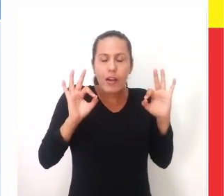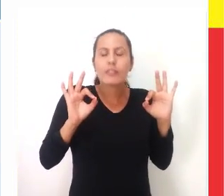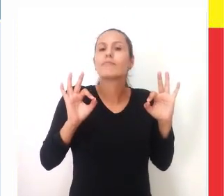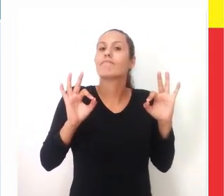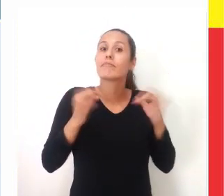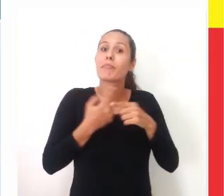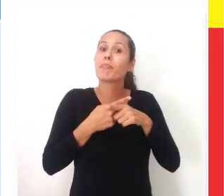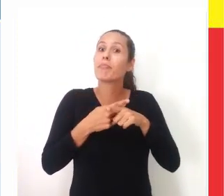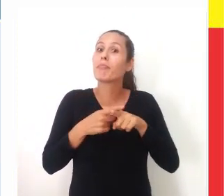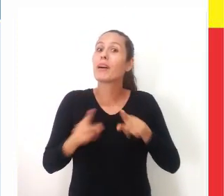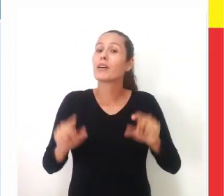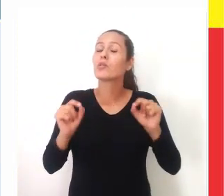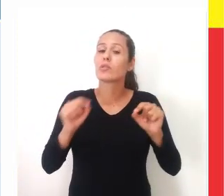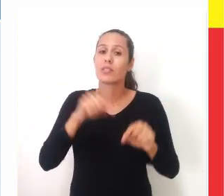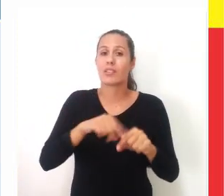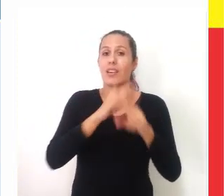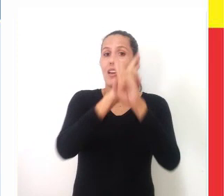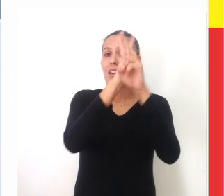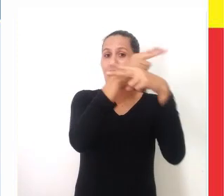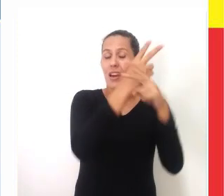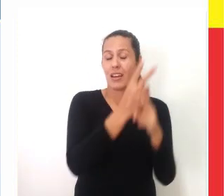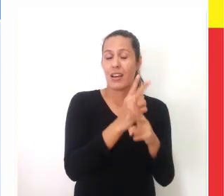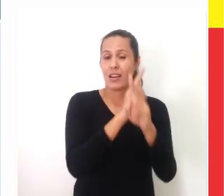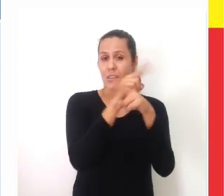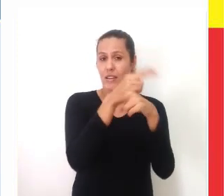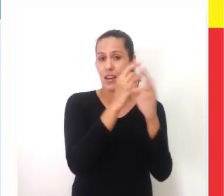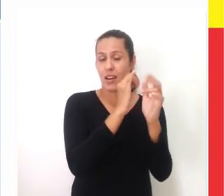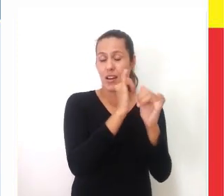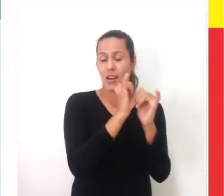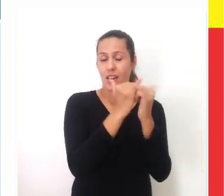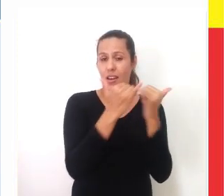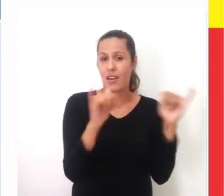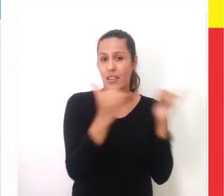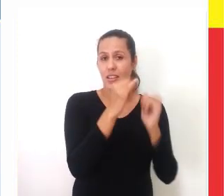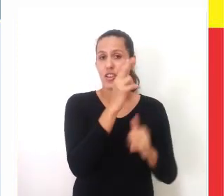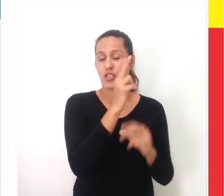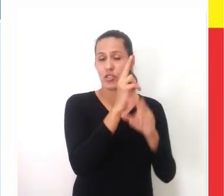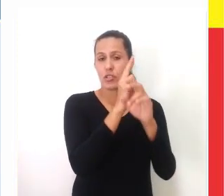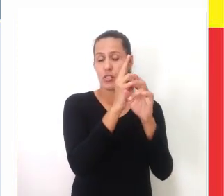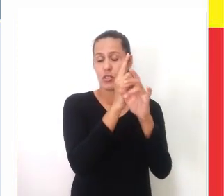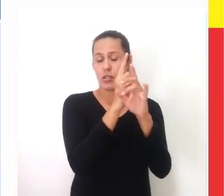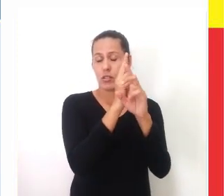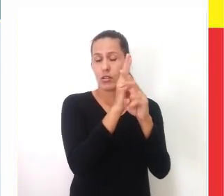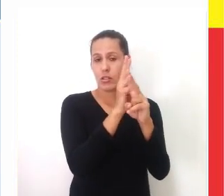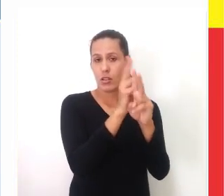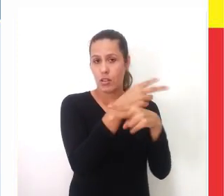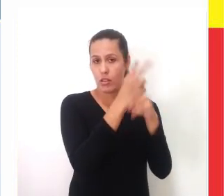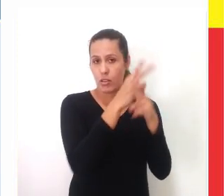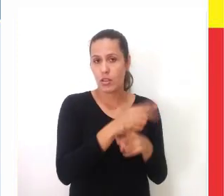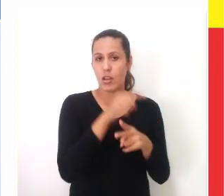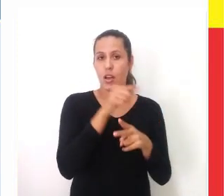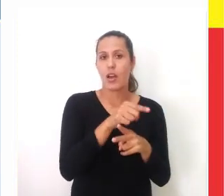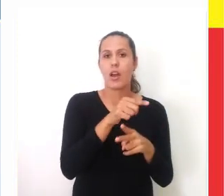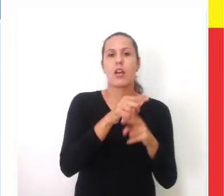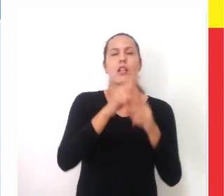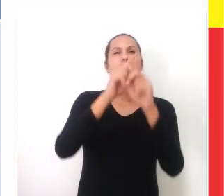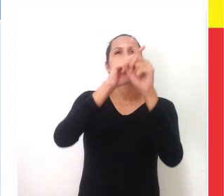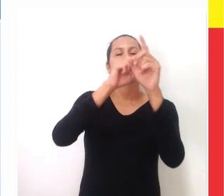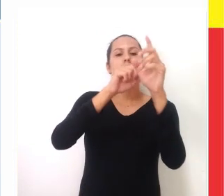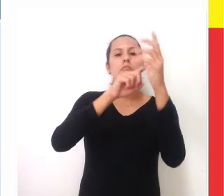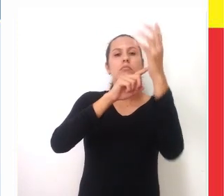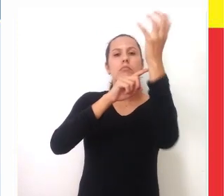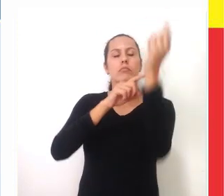a energia eólica, ela transforma energia a partir da passagem dos ventos por